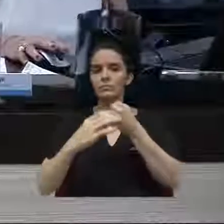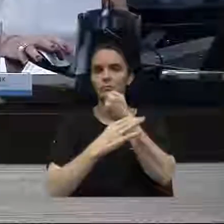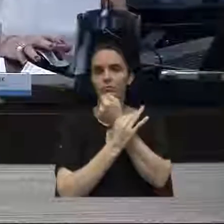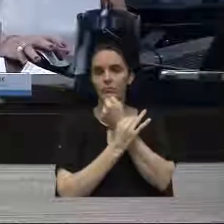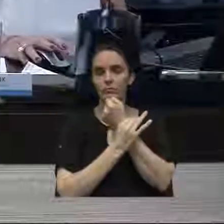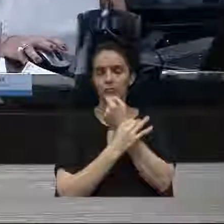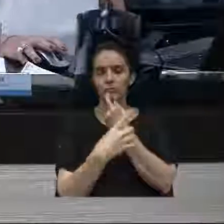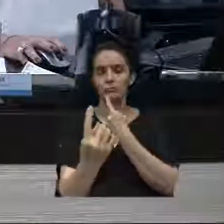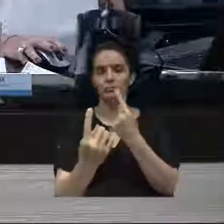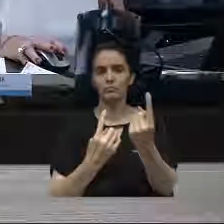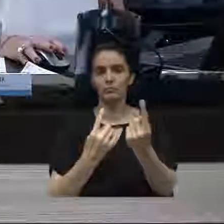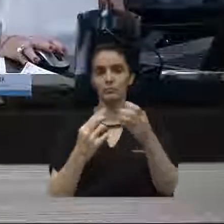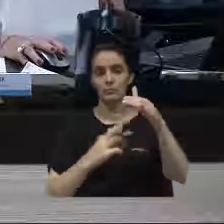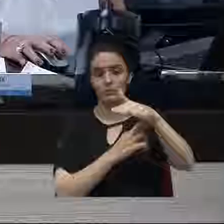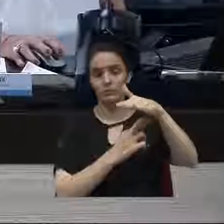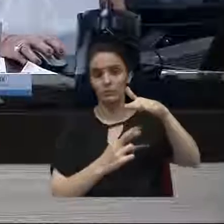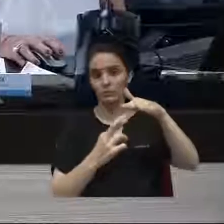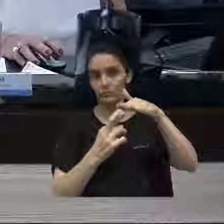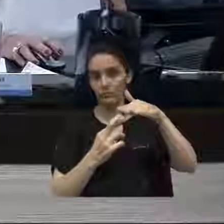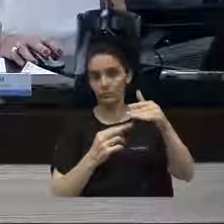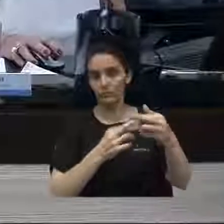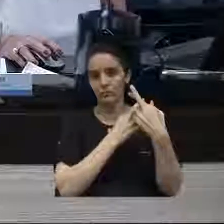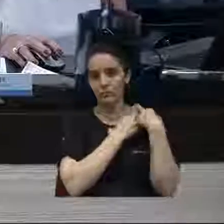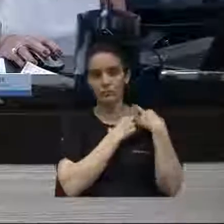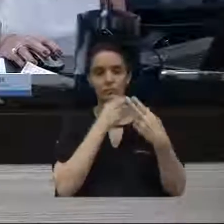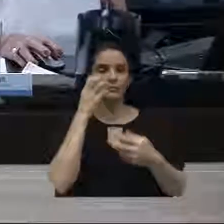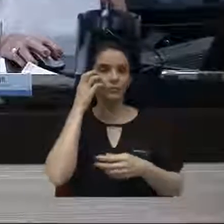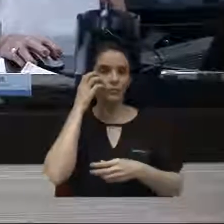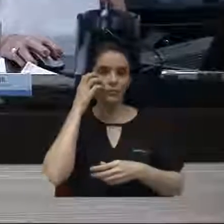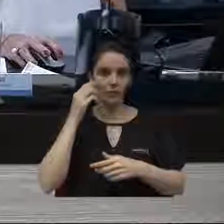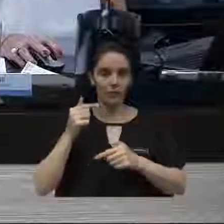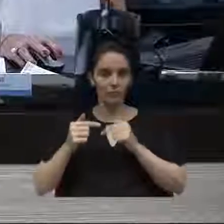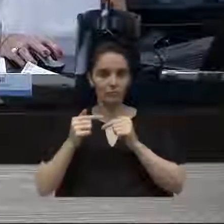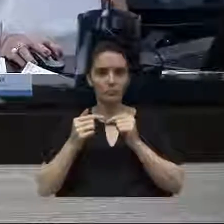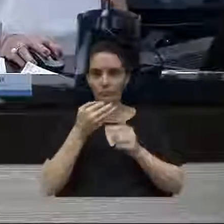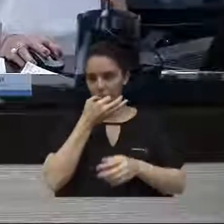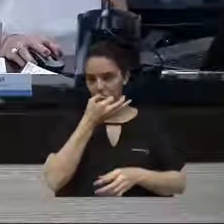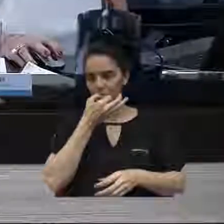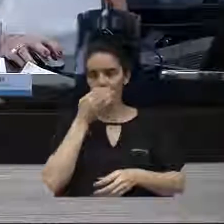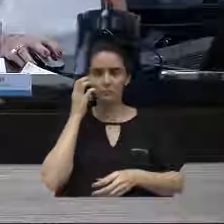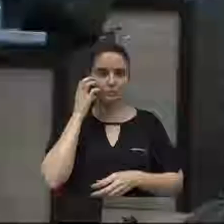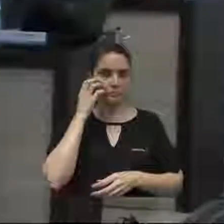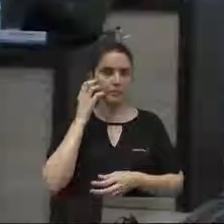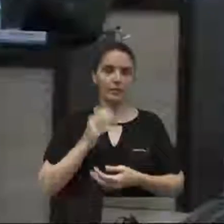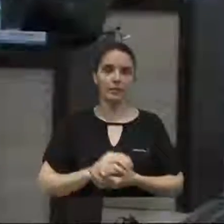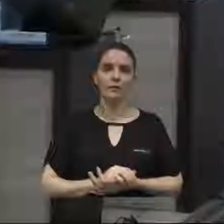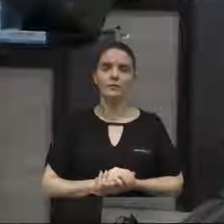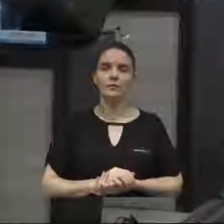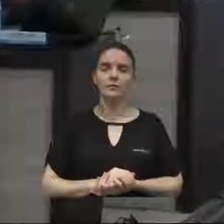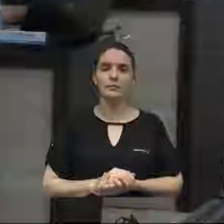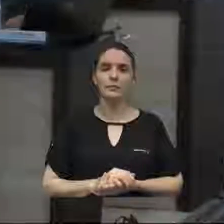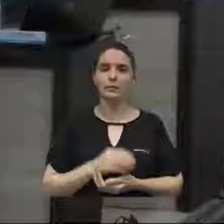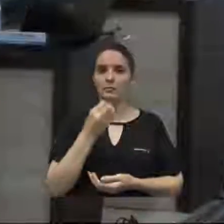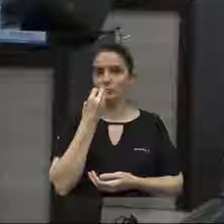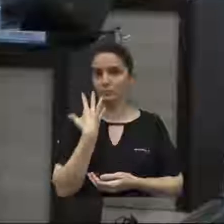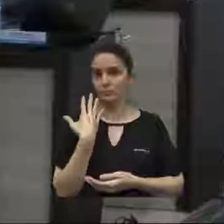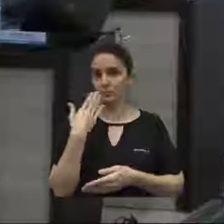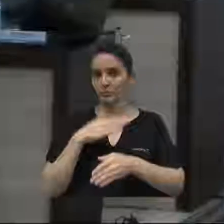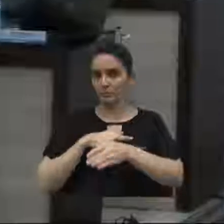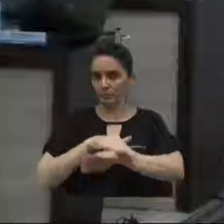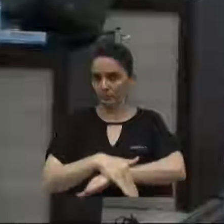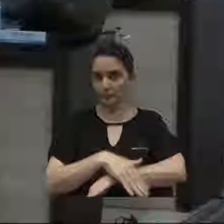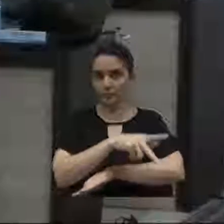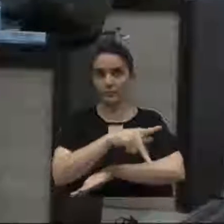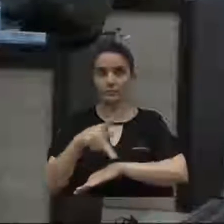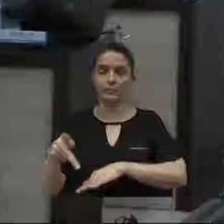Autoria do vereador Marcelo Rossi. Em discussão. Eu desejo, senhor presidente. Com a palavra, vereador Marcelo Rossi. Boa noite, senhor presidente, nobres